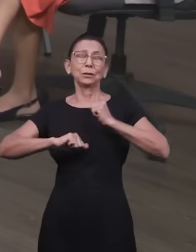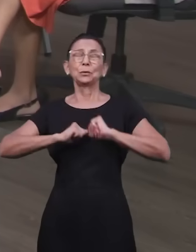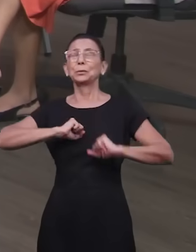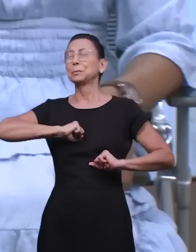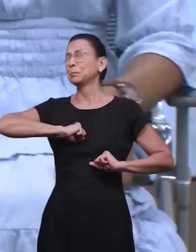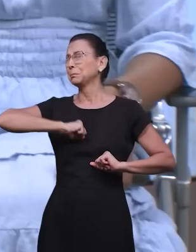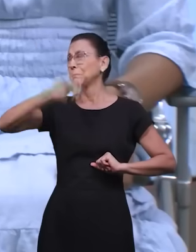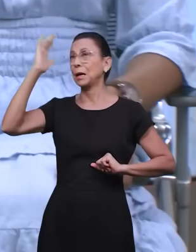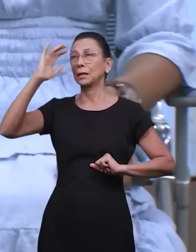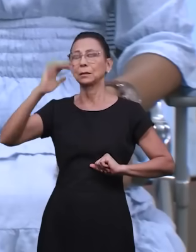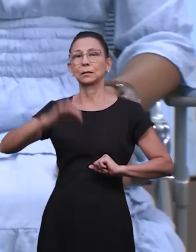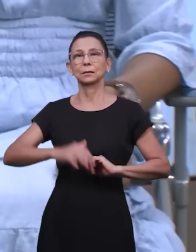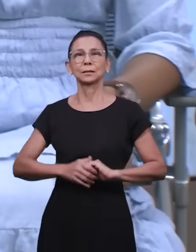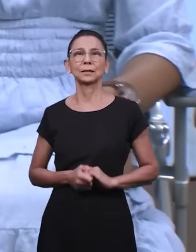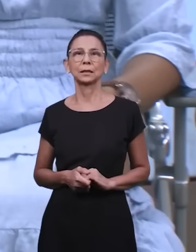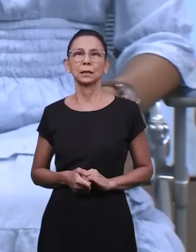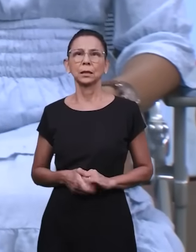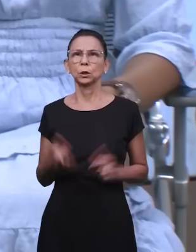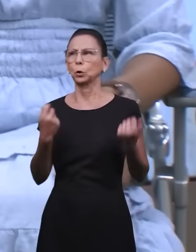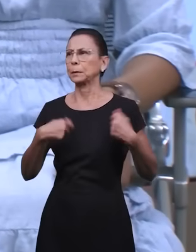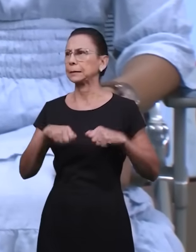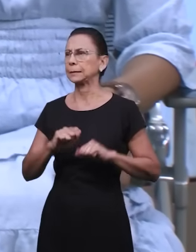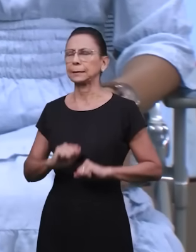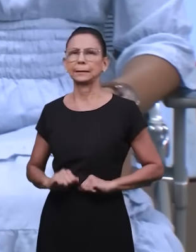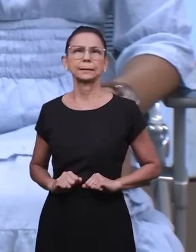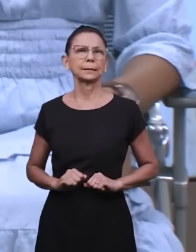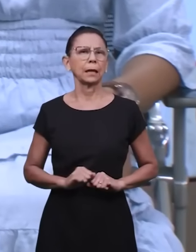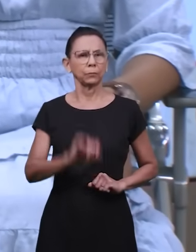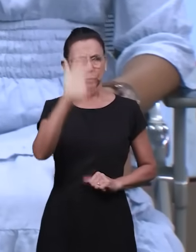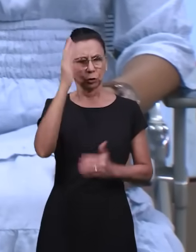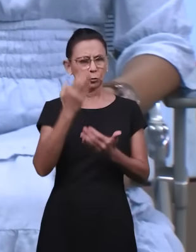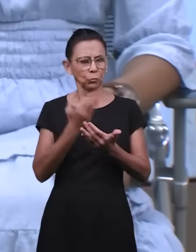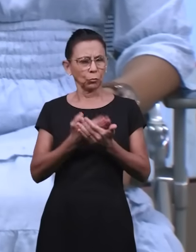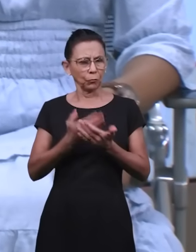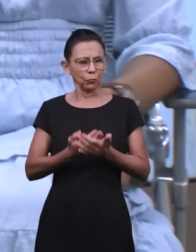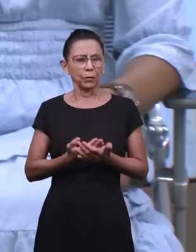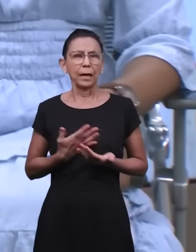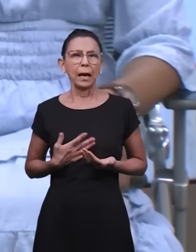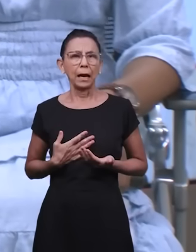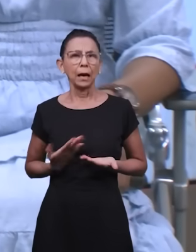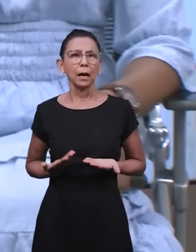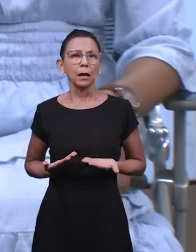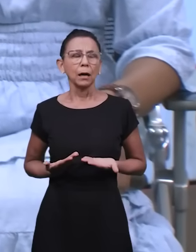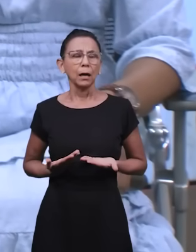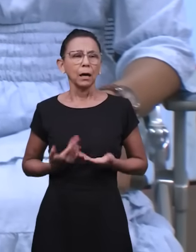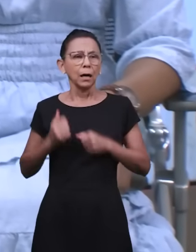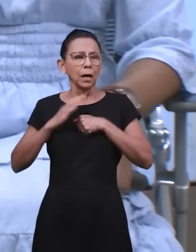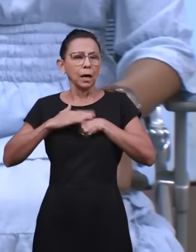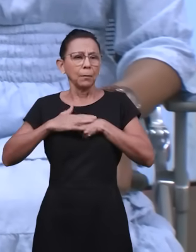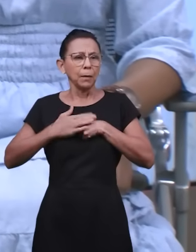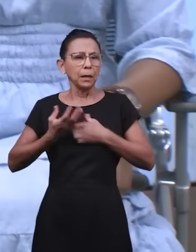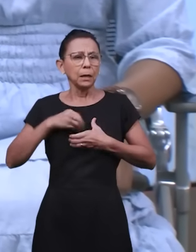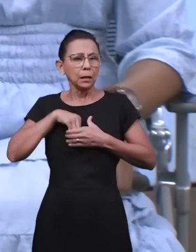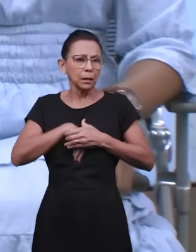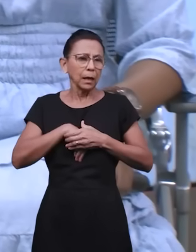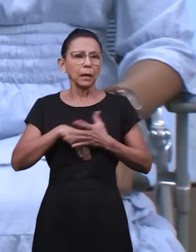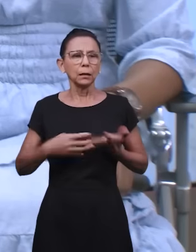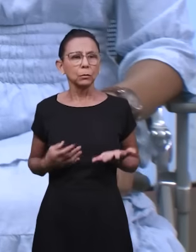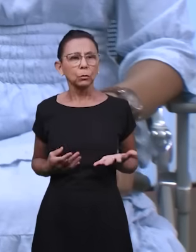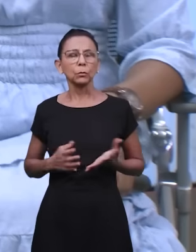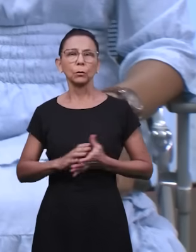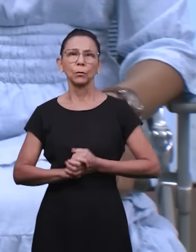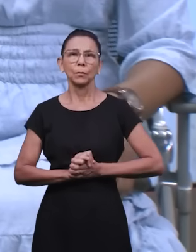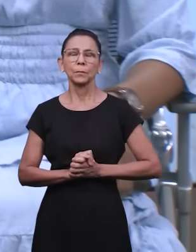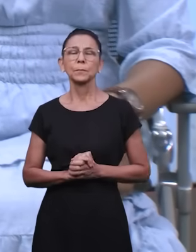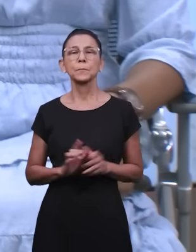super ansioso. Não precisava ser assim, tinha que confiar, mas calma. Os fatores que levam a pessoa a observar